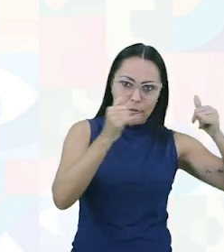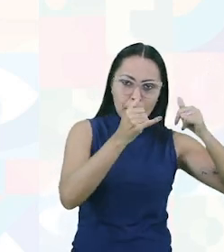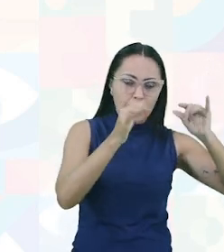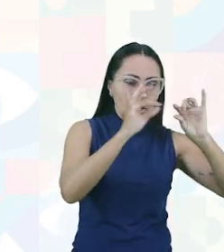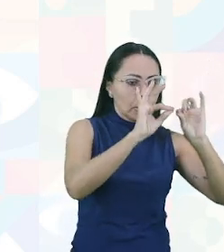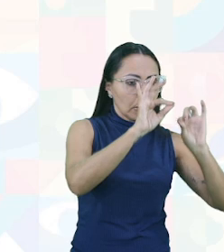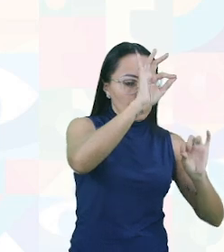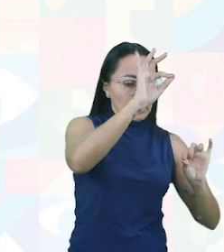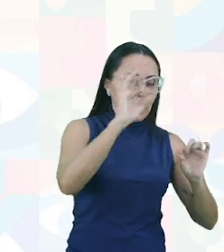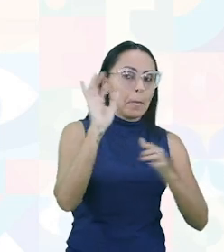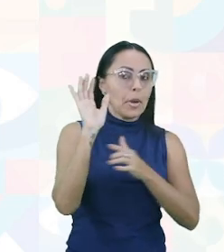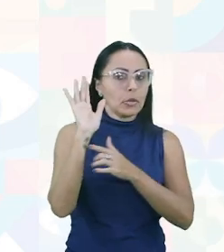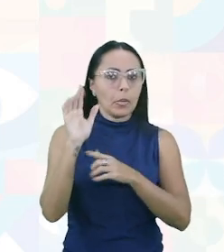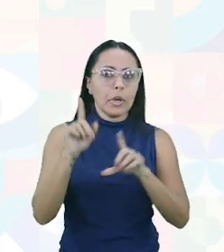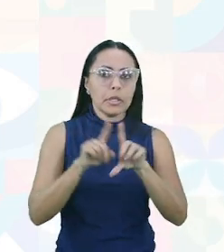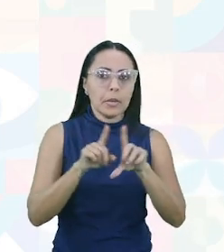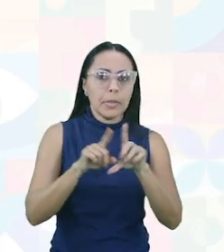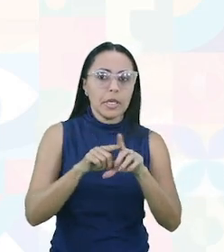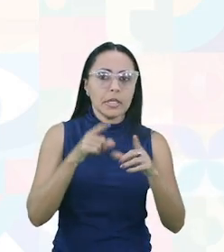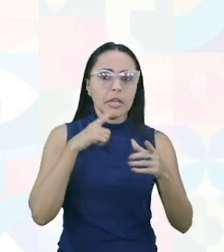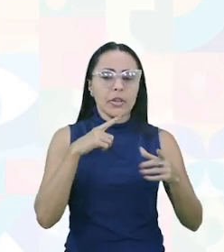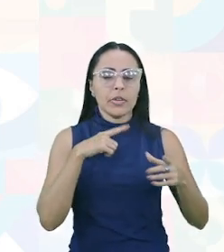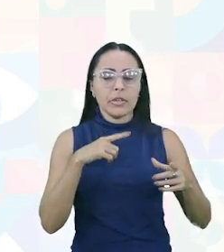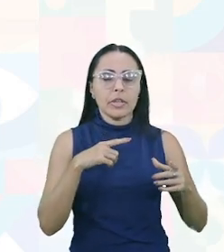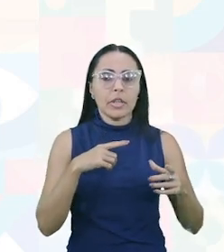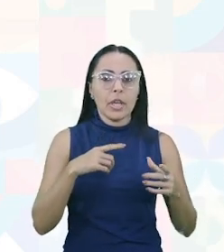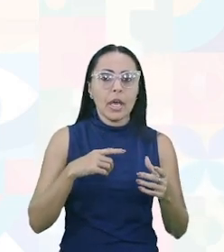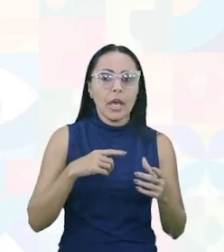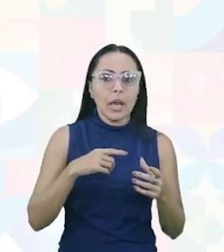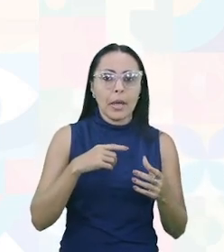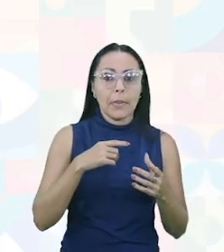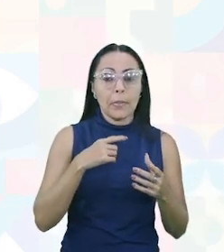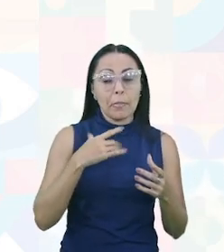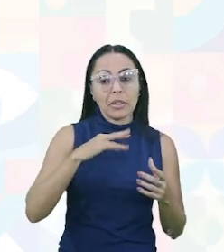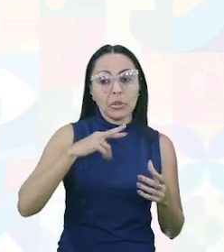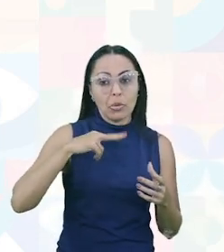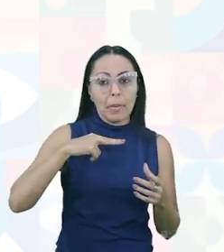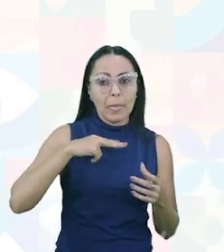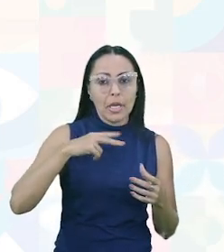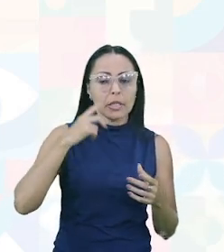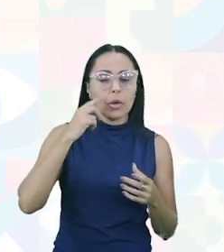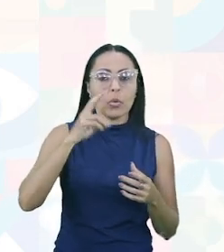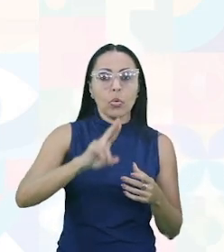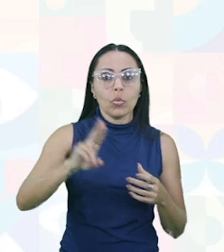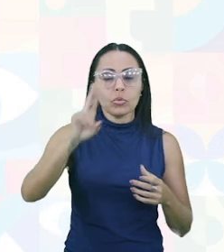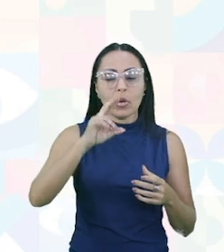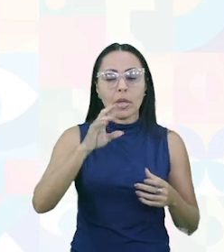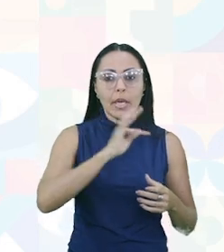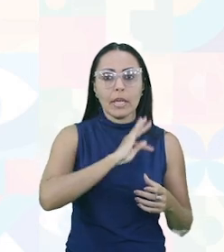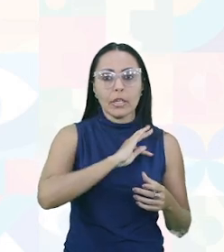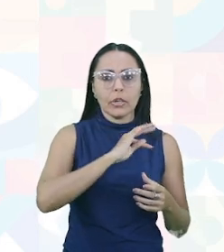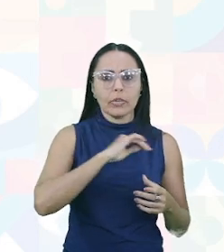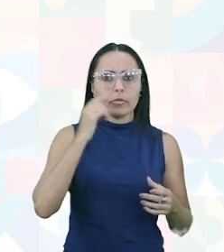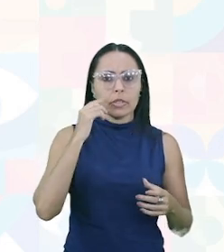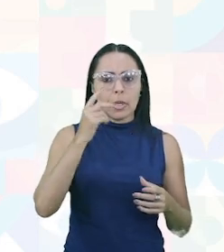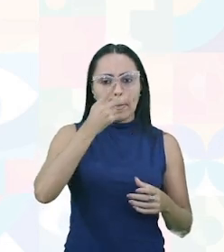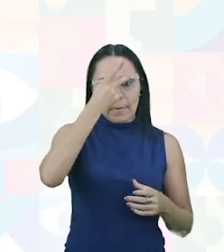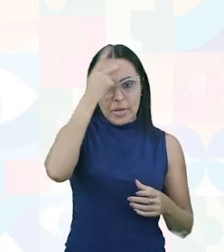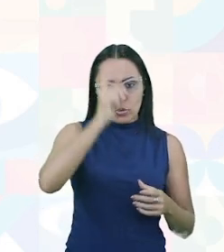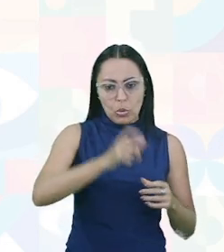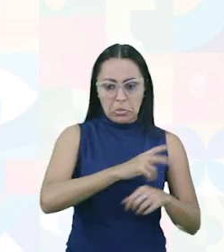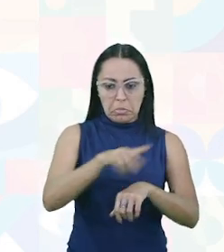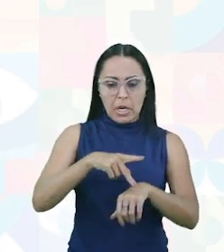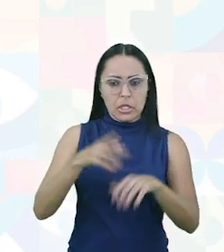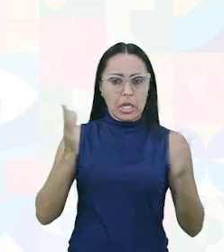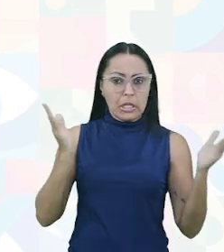nylon manualmente, também existem várias técnicas para isso. Eu, particularmente, uso uma técnica que eu vi pessoas da Tailândia compartilhando e